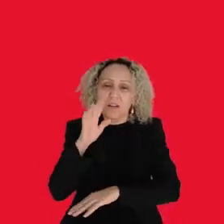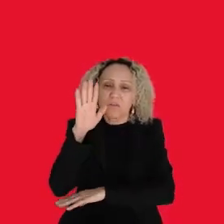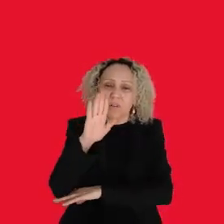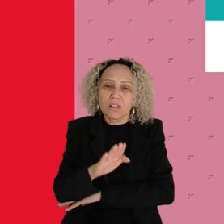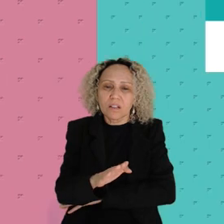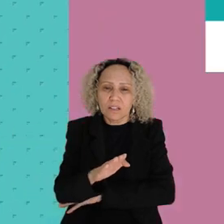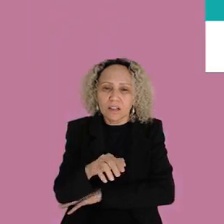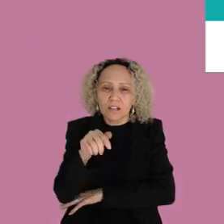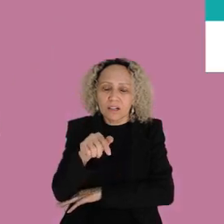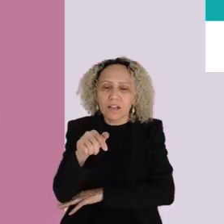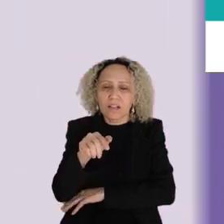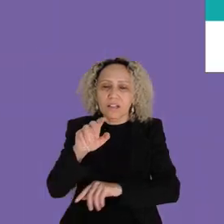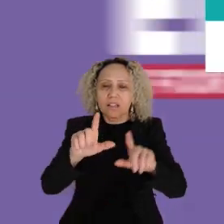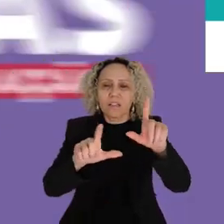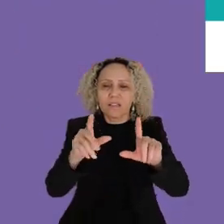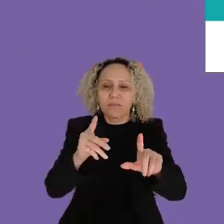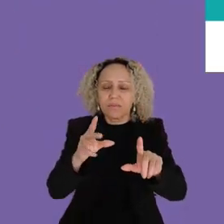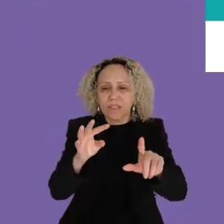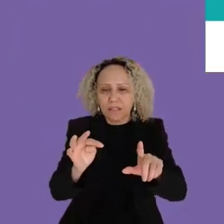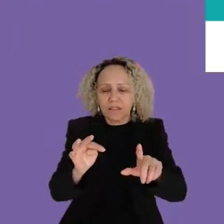na TV PT.